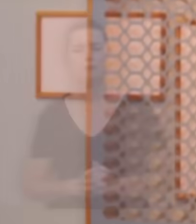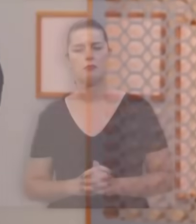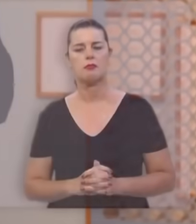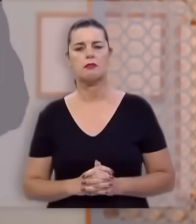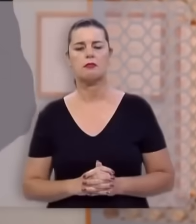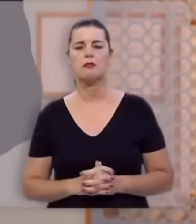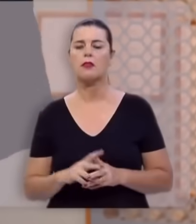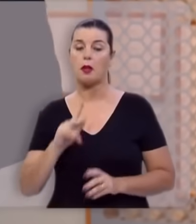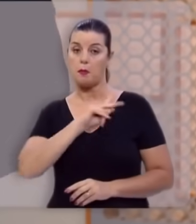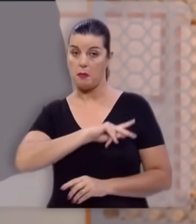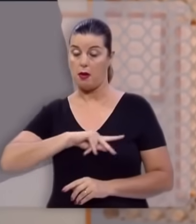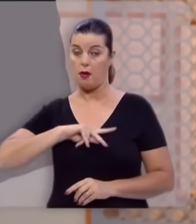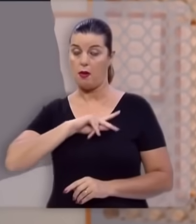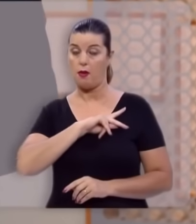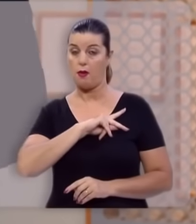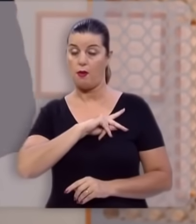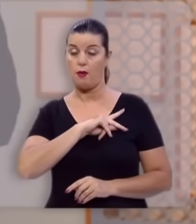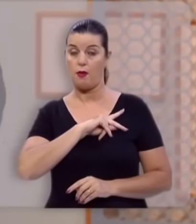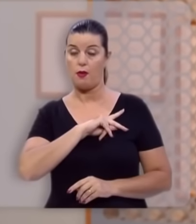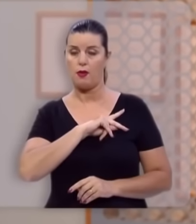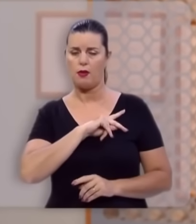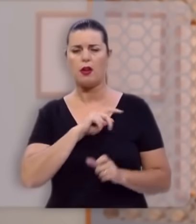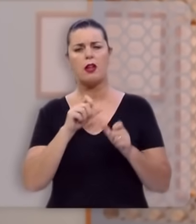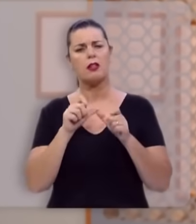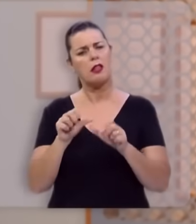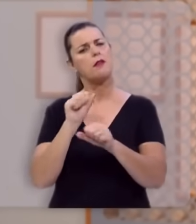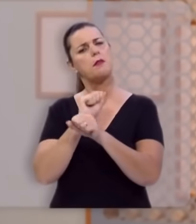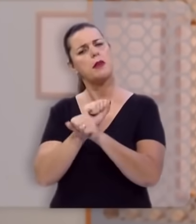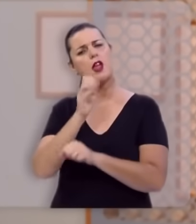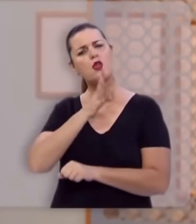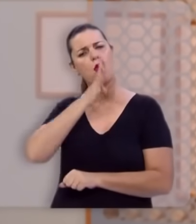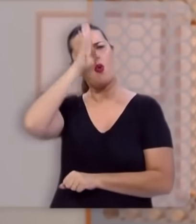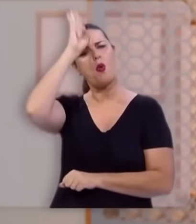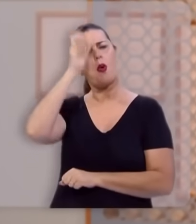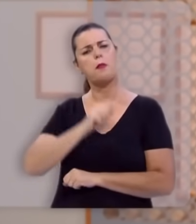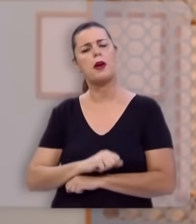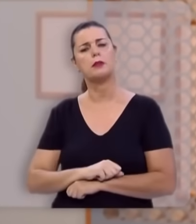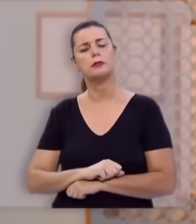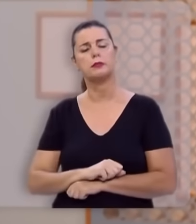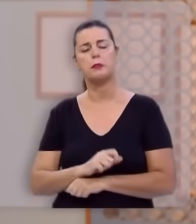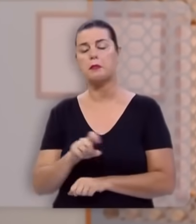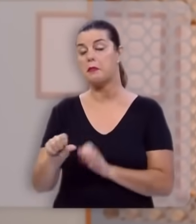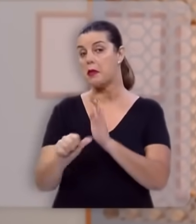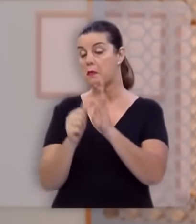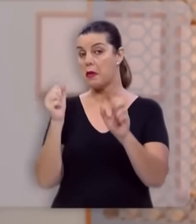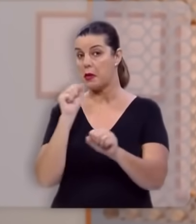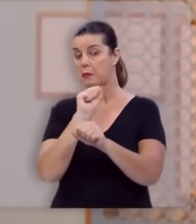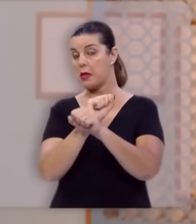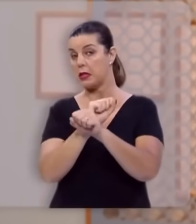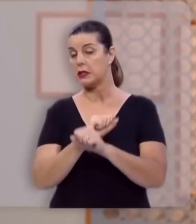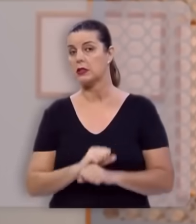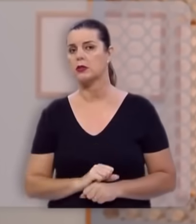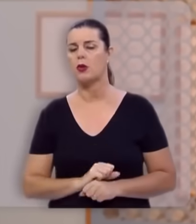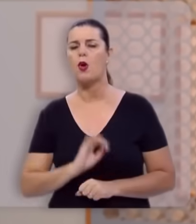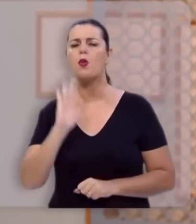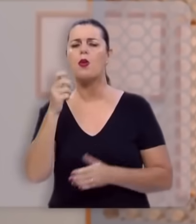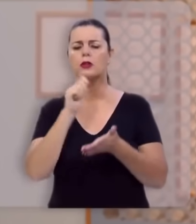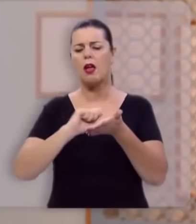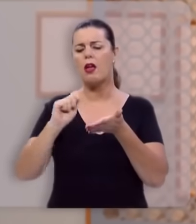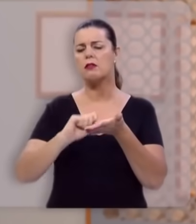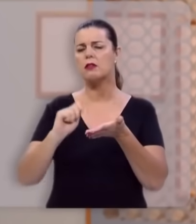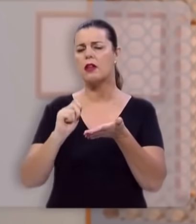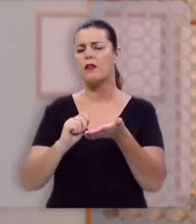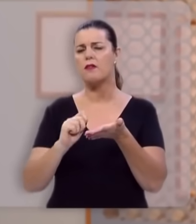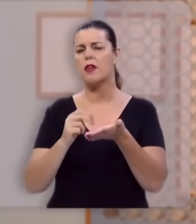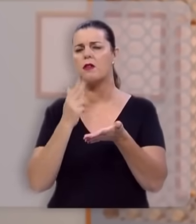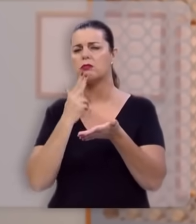O apóstolo Paulo estava preso em Roma, na sua primeira prisão. Quando escreveu a carta